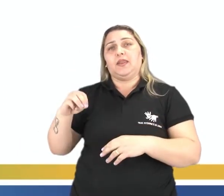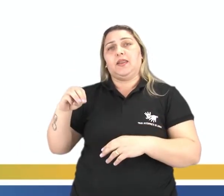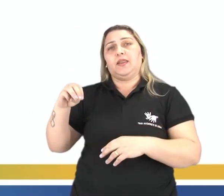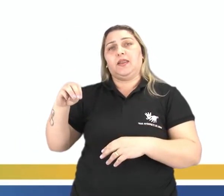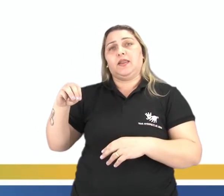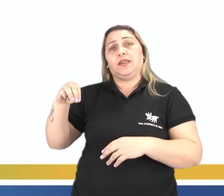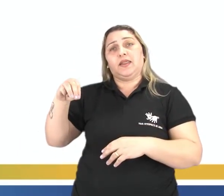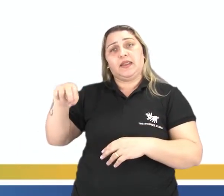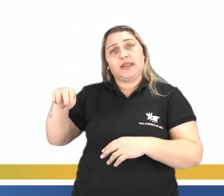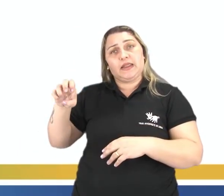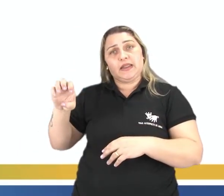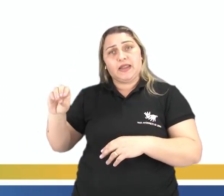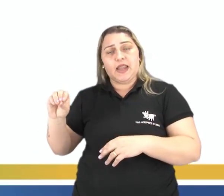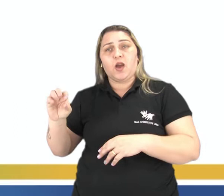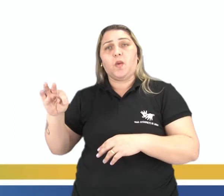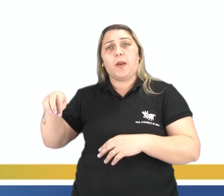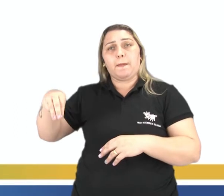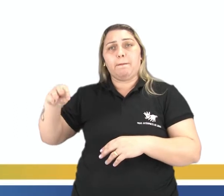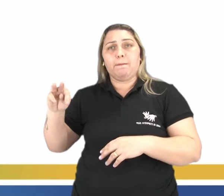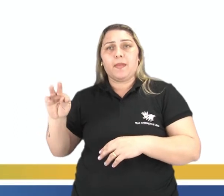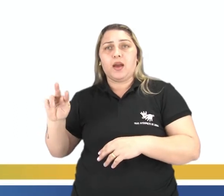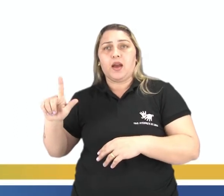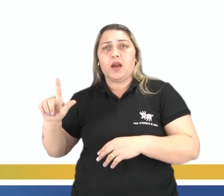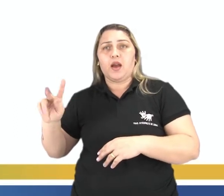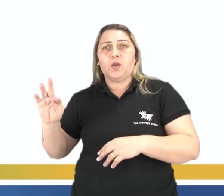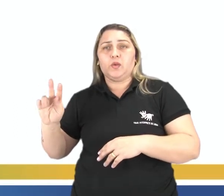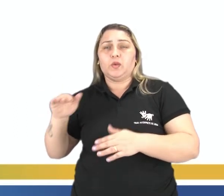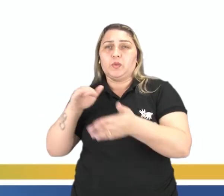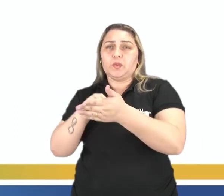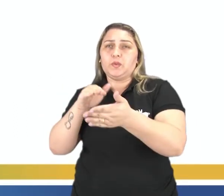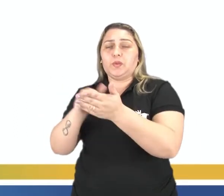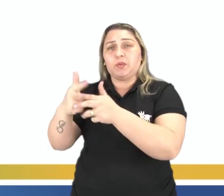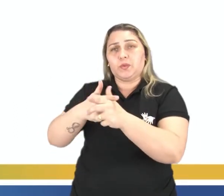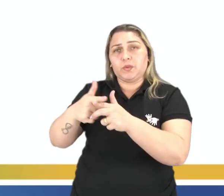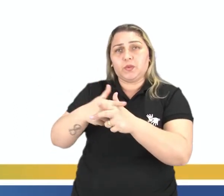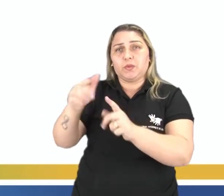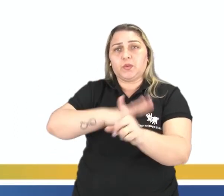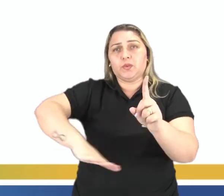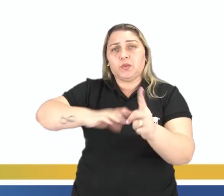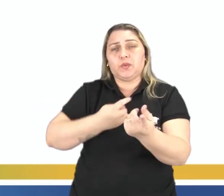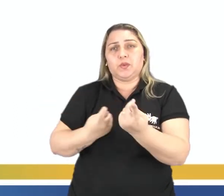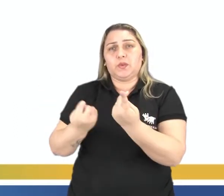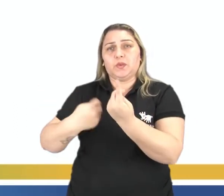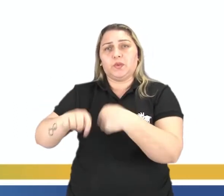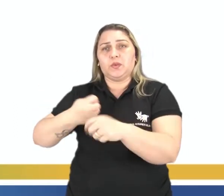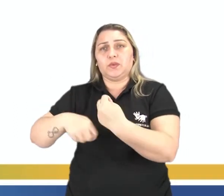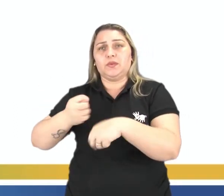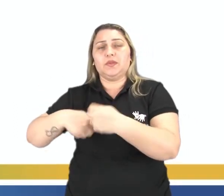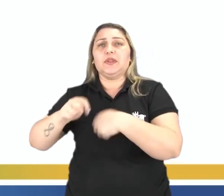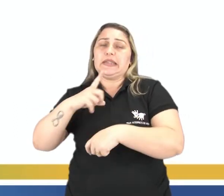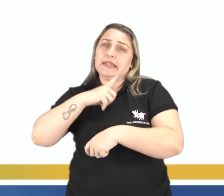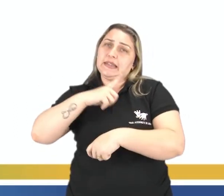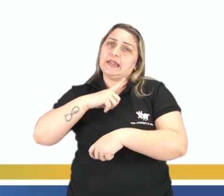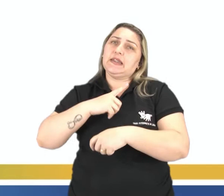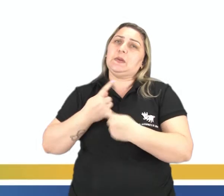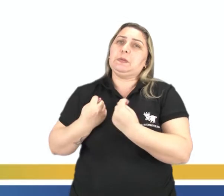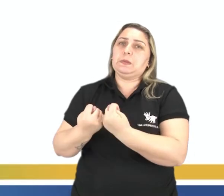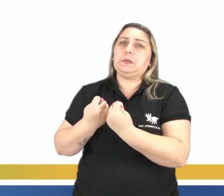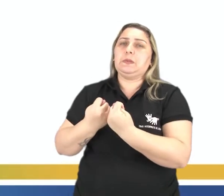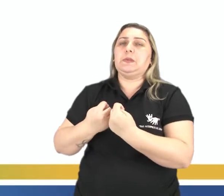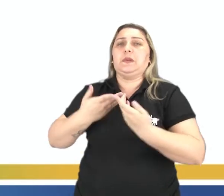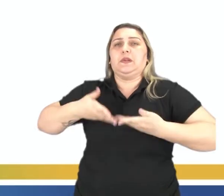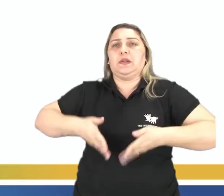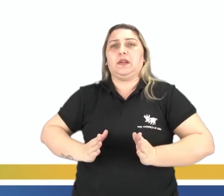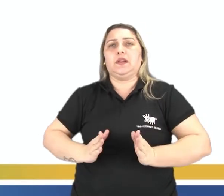e à teoria neo-malthusiana. O que ela diz? Ela fala que o enfrentamento dos problemas sociais e econômicos para que exista o controle espontâneo